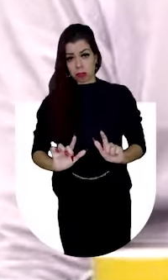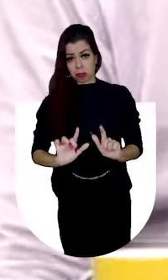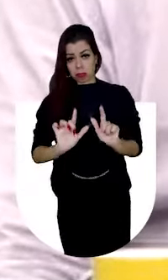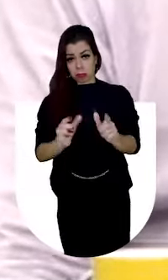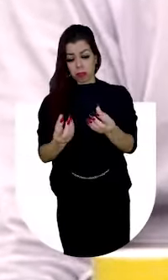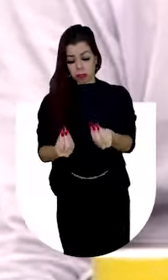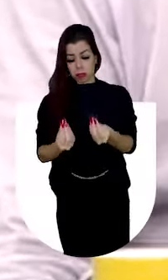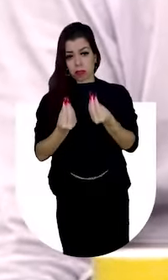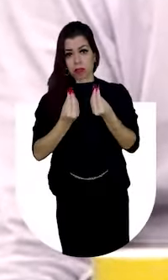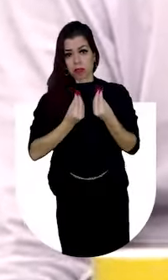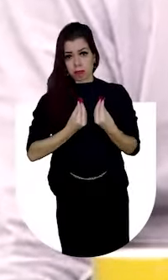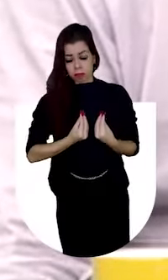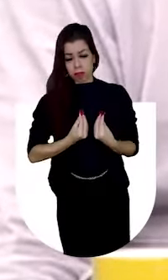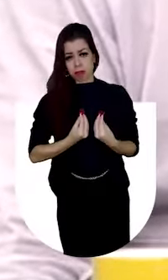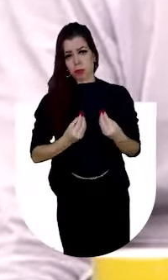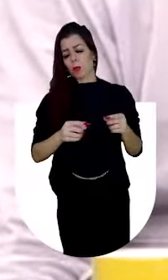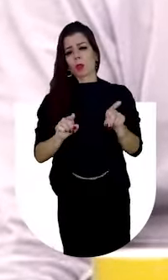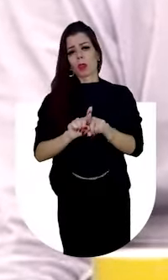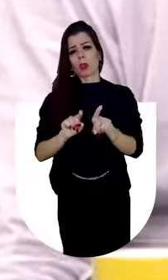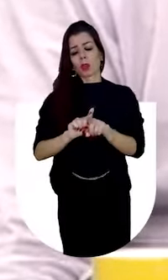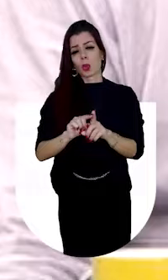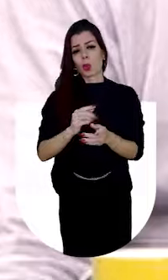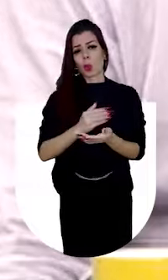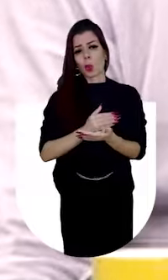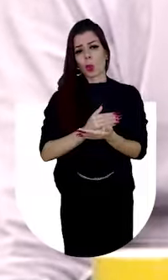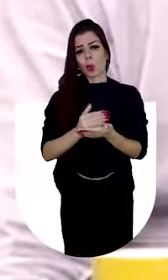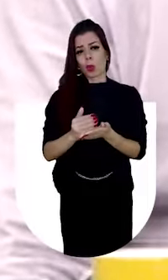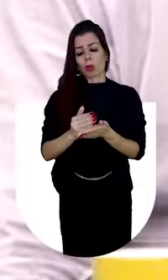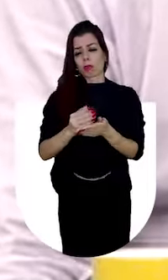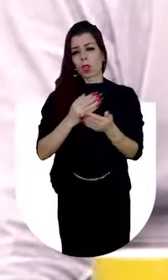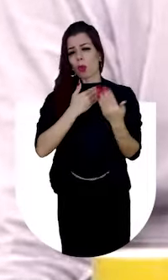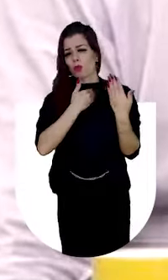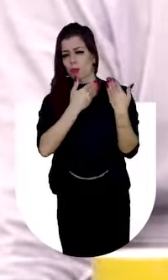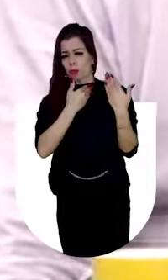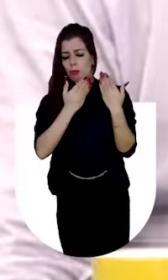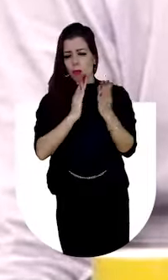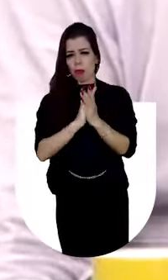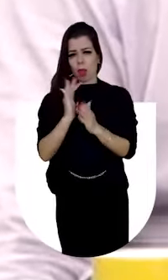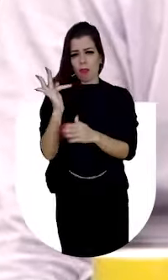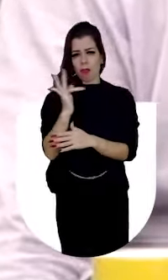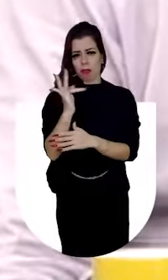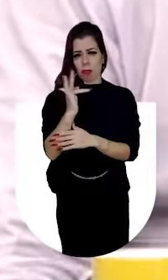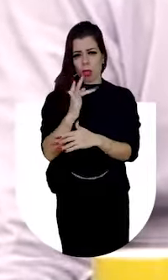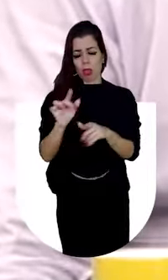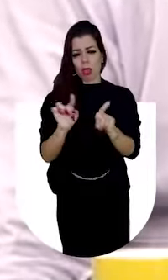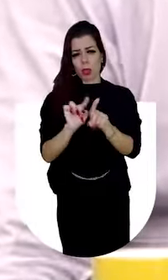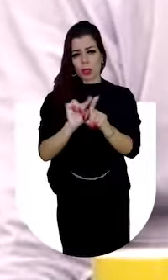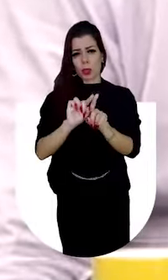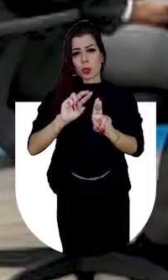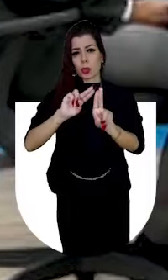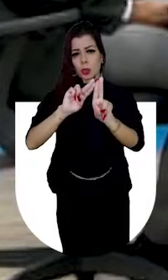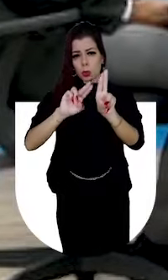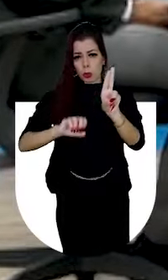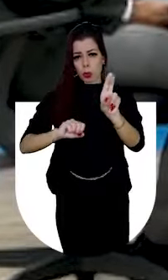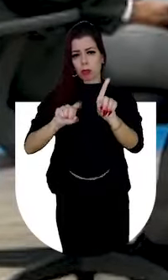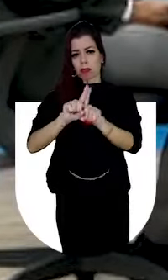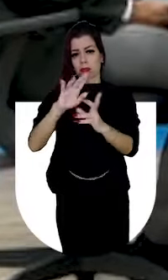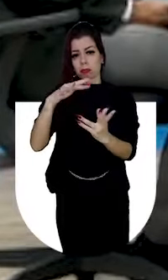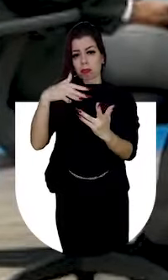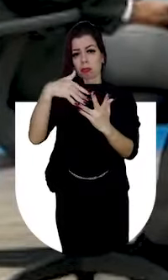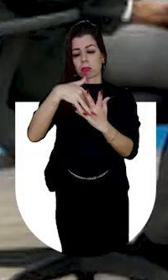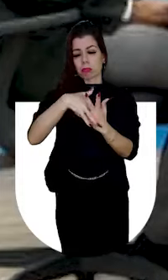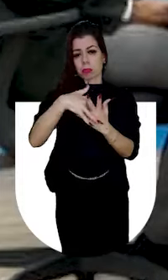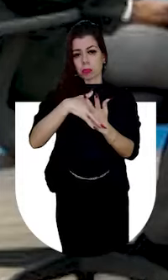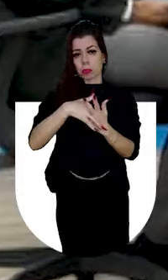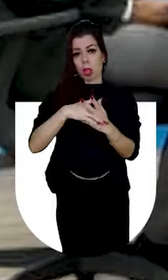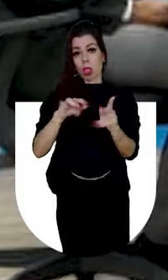com as públicas, tanto com a UEMS quanto com a UFMS e com a UFGD, para começar a criar um caminho claro para o estudante. Ele fez a sua qualificação